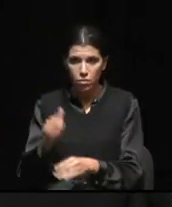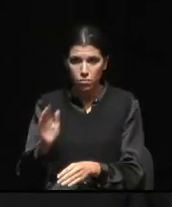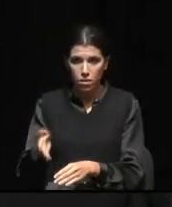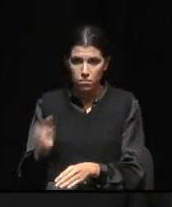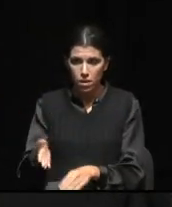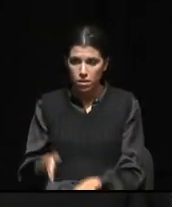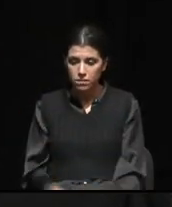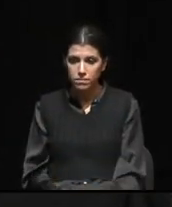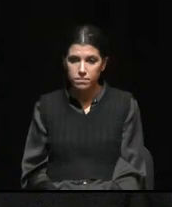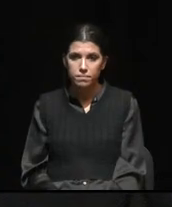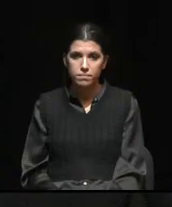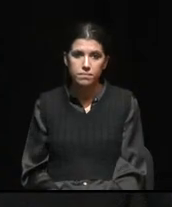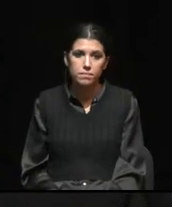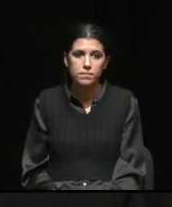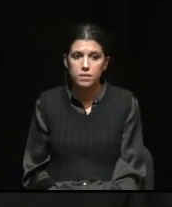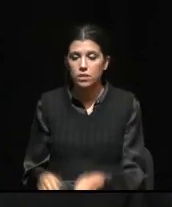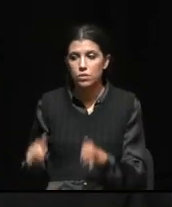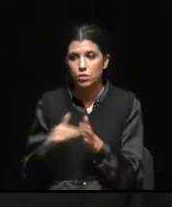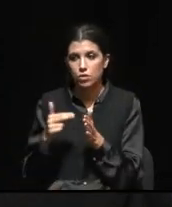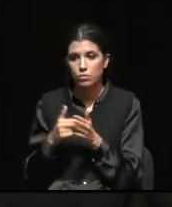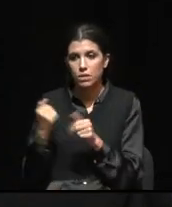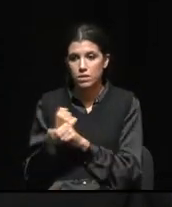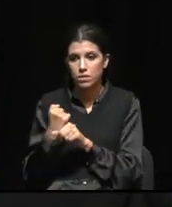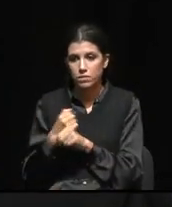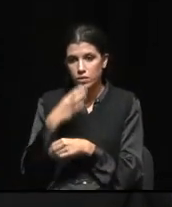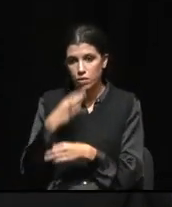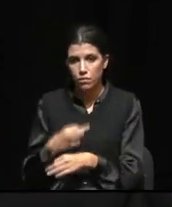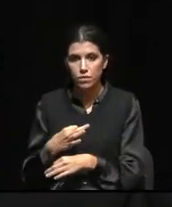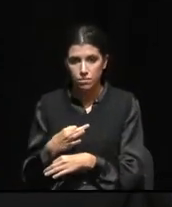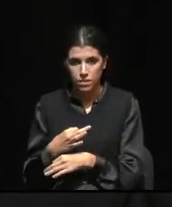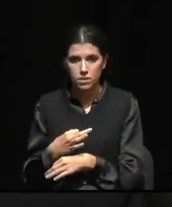baixe eu aguardo confirmação dos serviços que não estão aqui neste